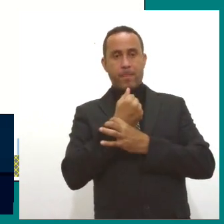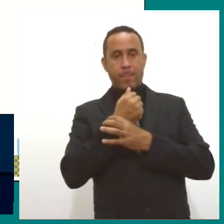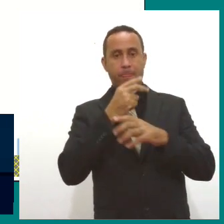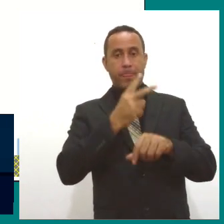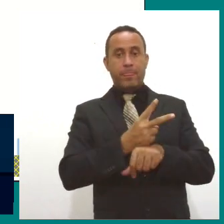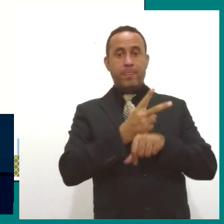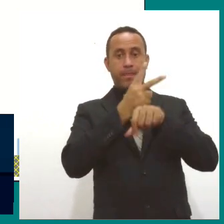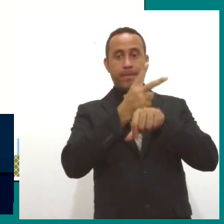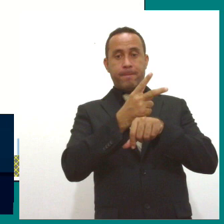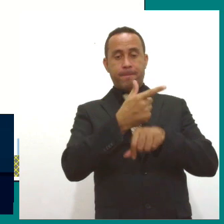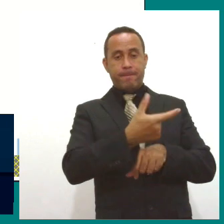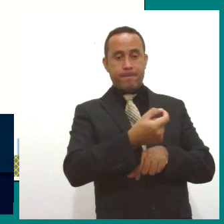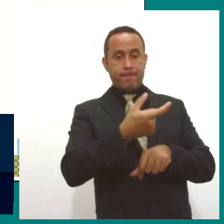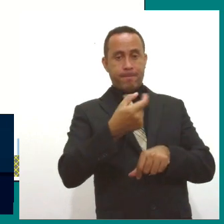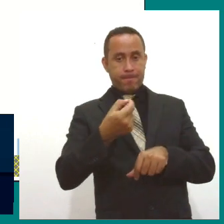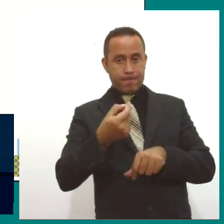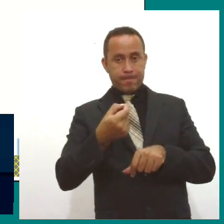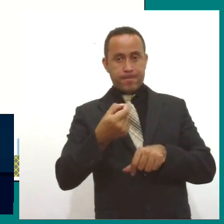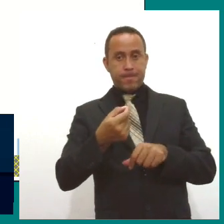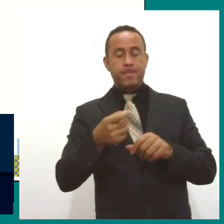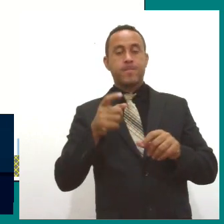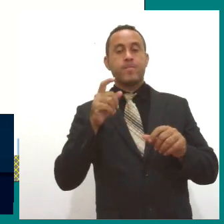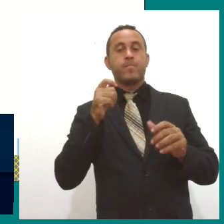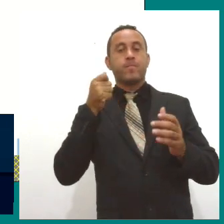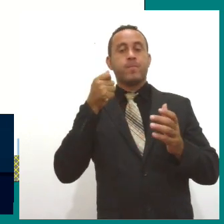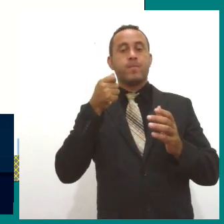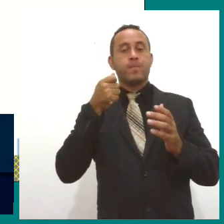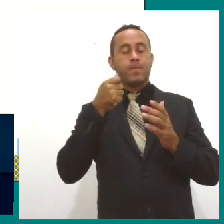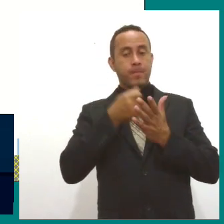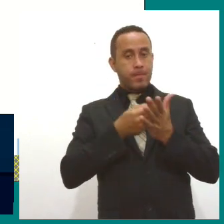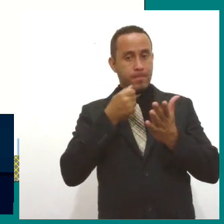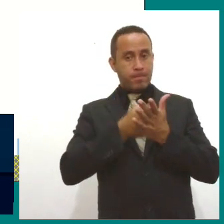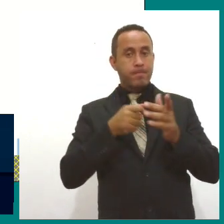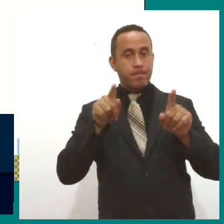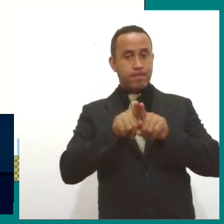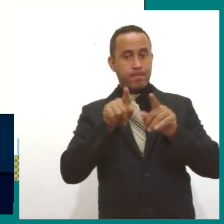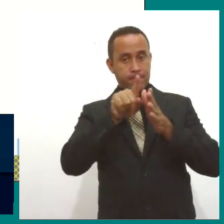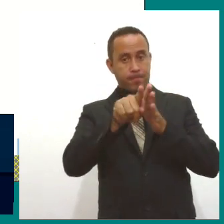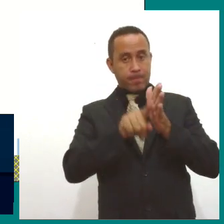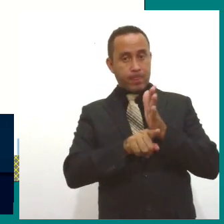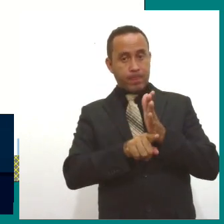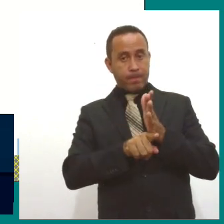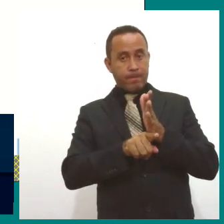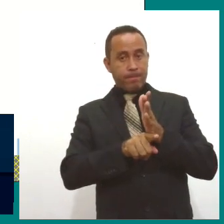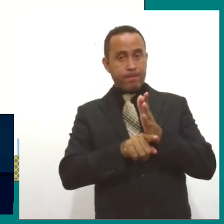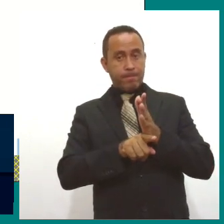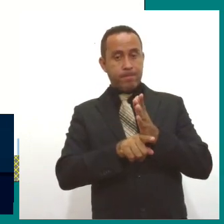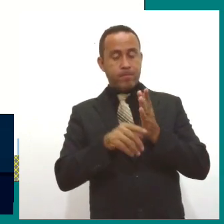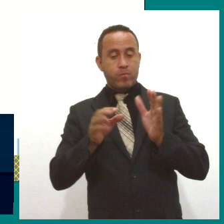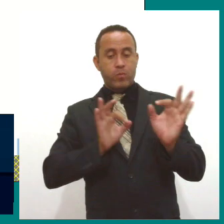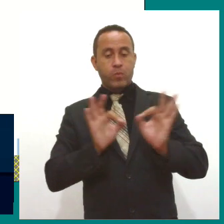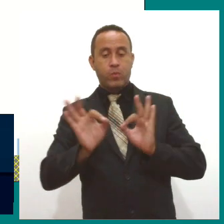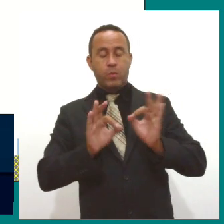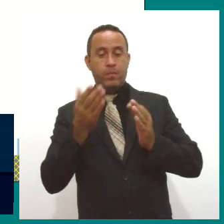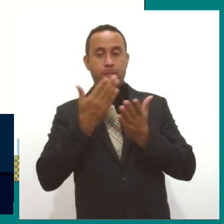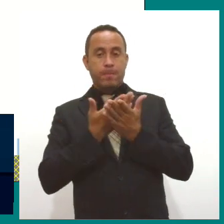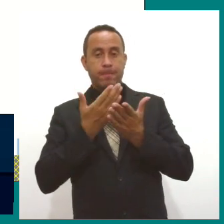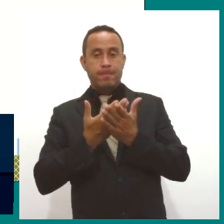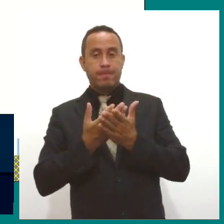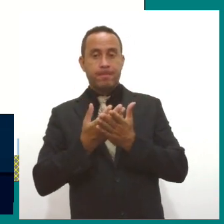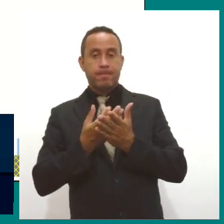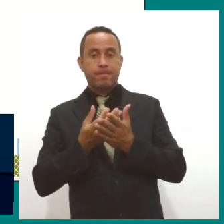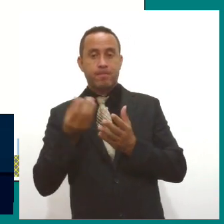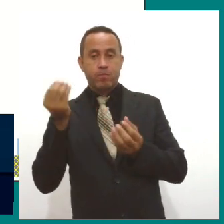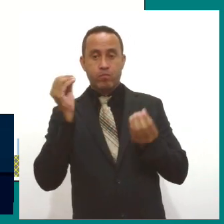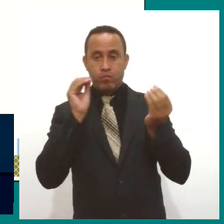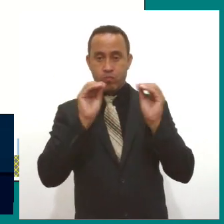ano 2020. A cobrança pelo uso da água bruta, a gente está com um estudo elaborado e pretendemos